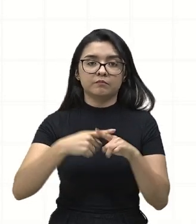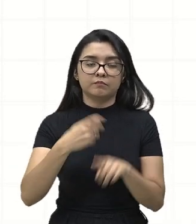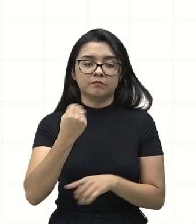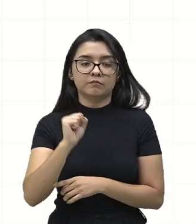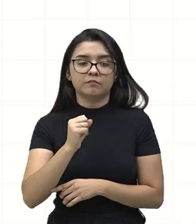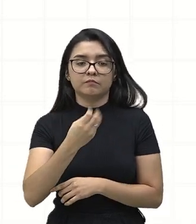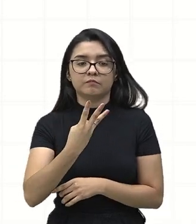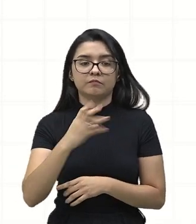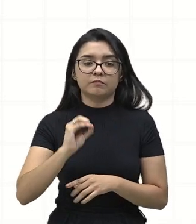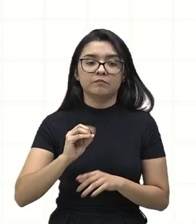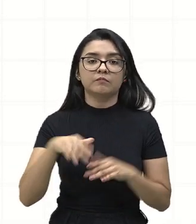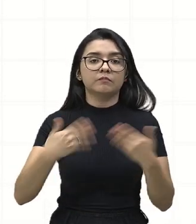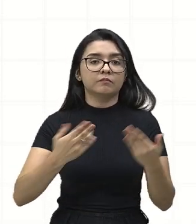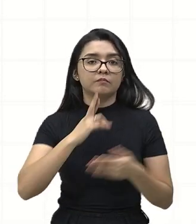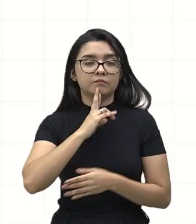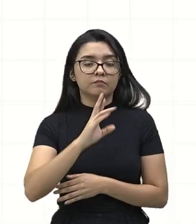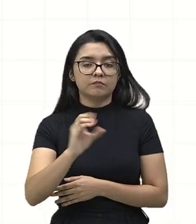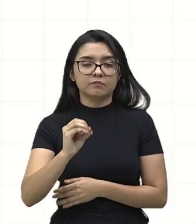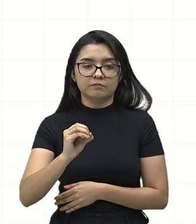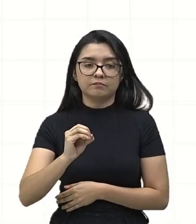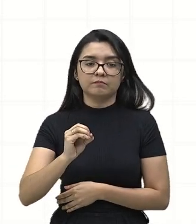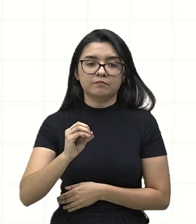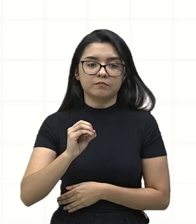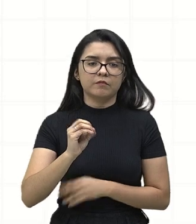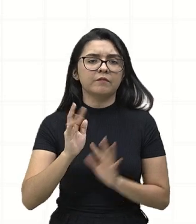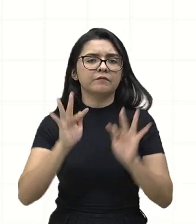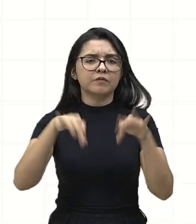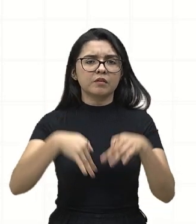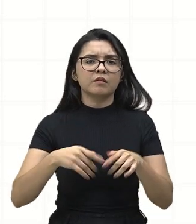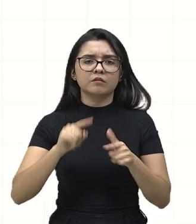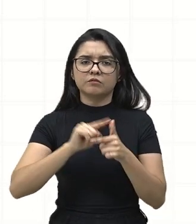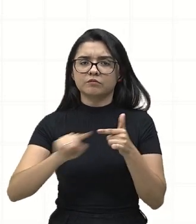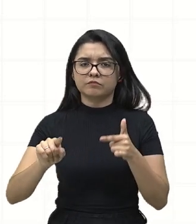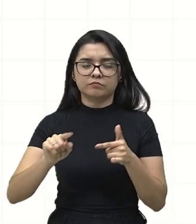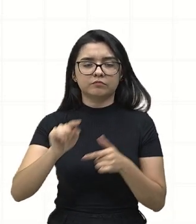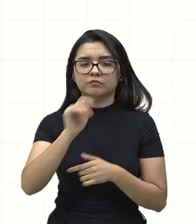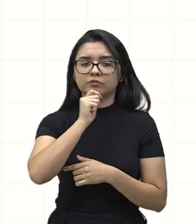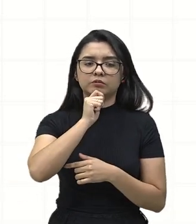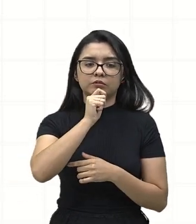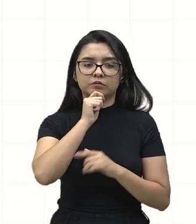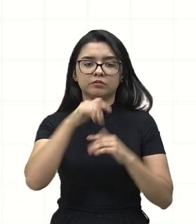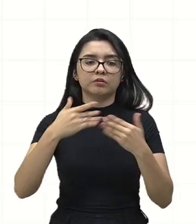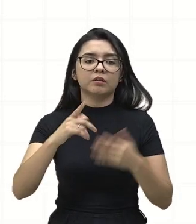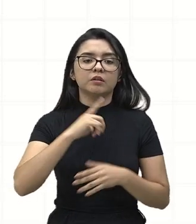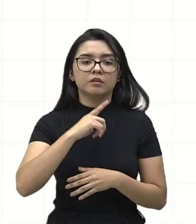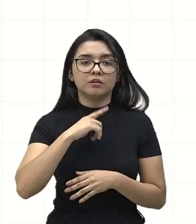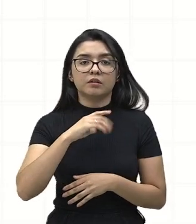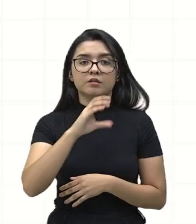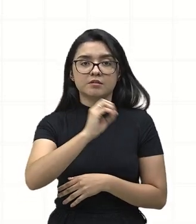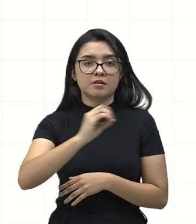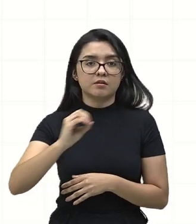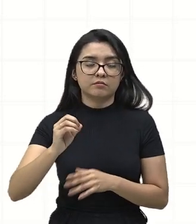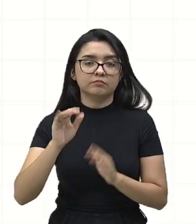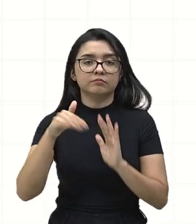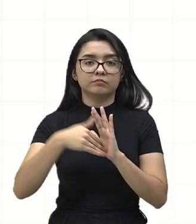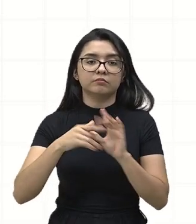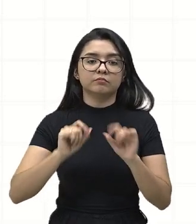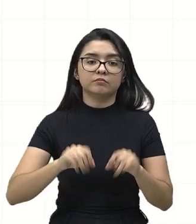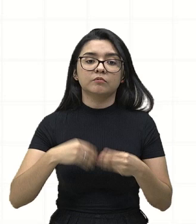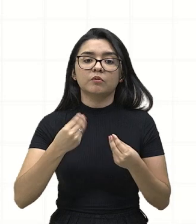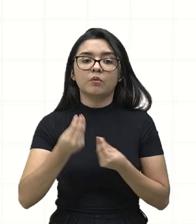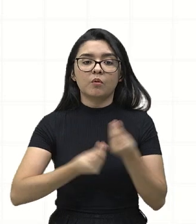40. E não deixa resto. Terminou a divisão? Ainda não. A gente tem esses 2 zeros aqui. Para onde eles